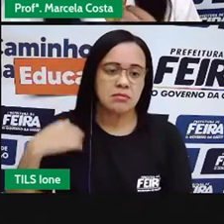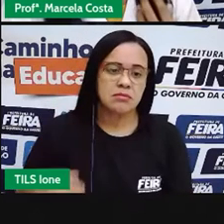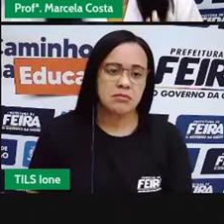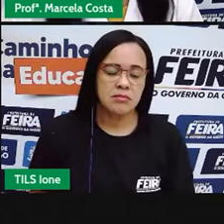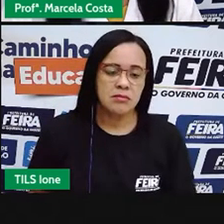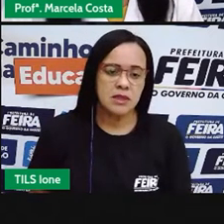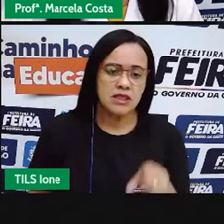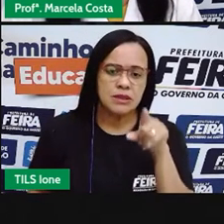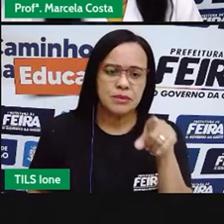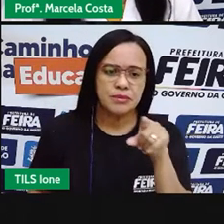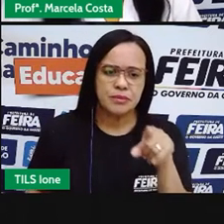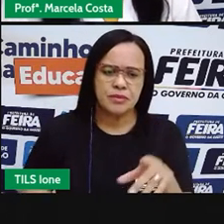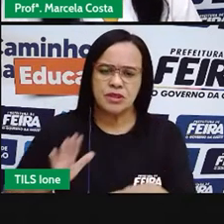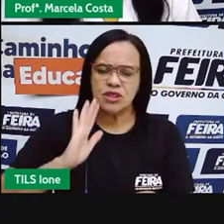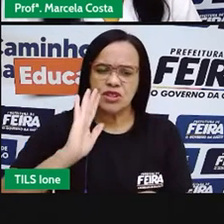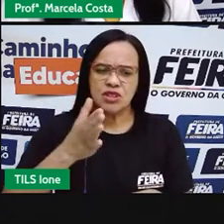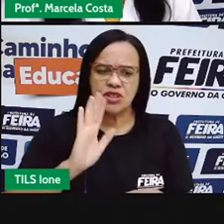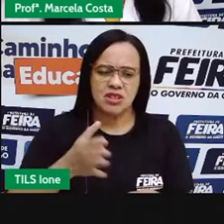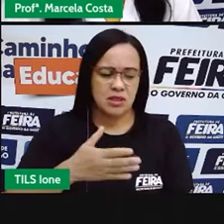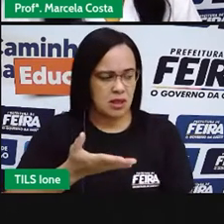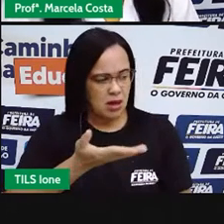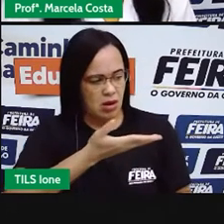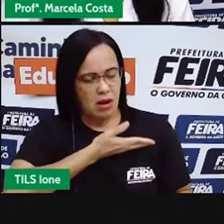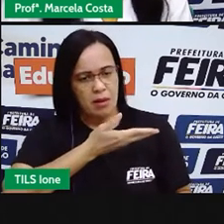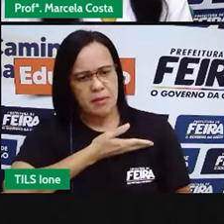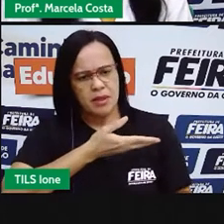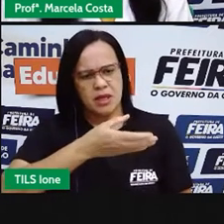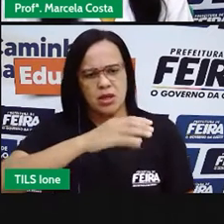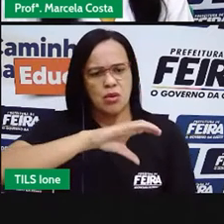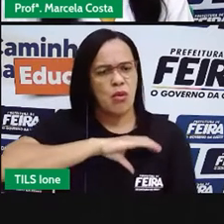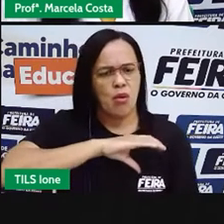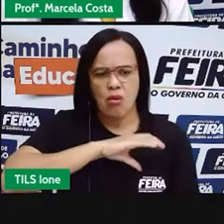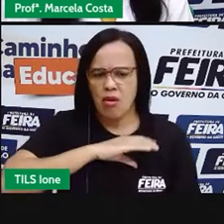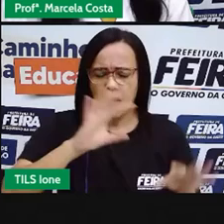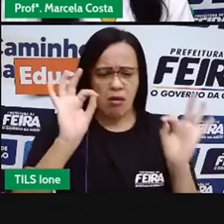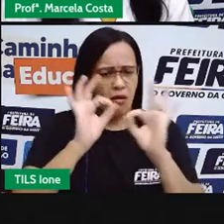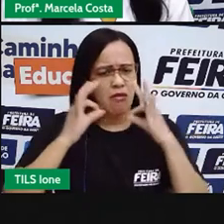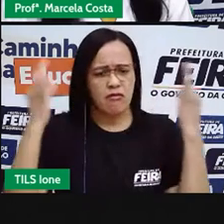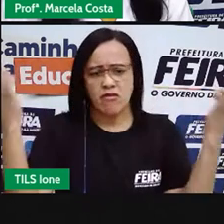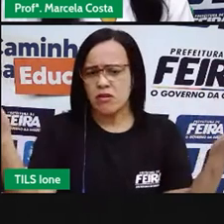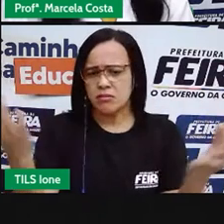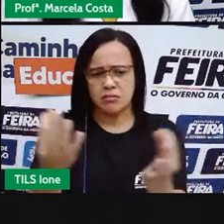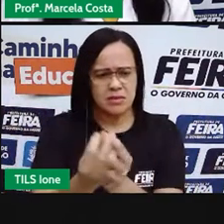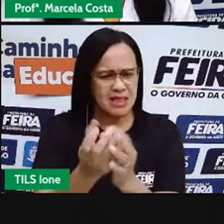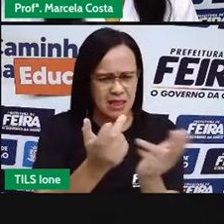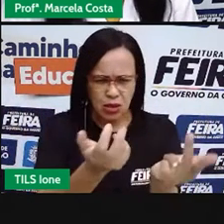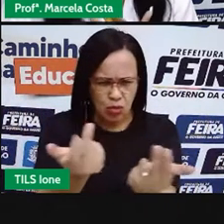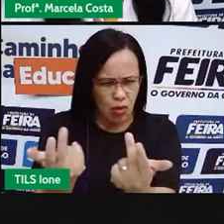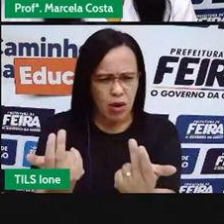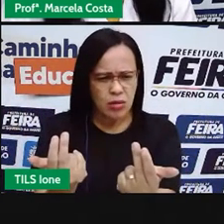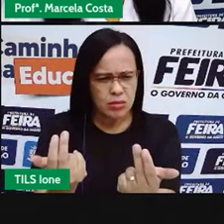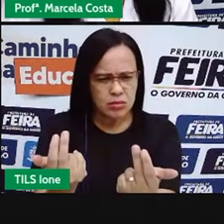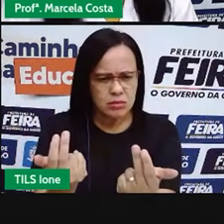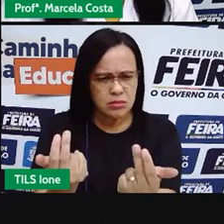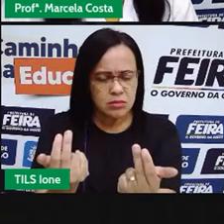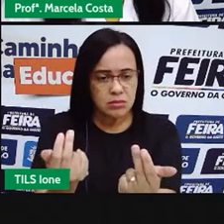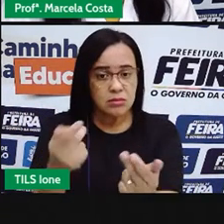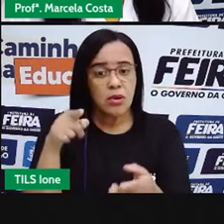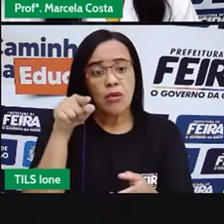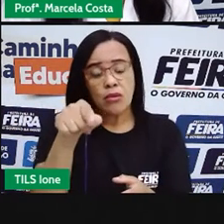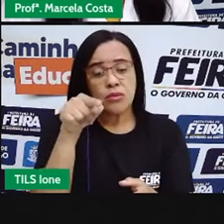e com Deus com colega algum dia e você